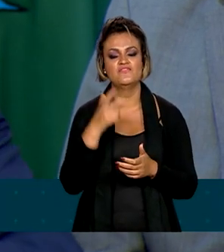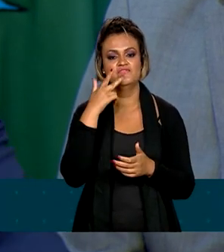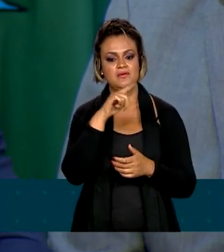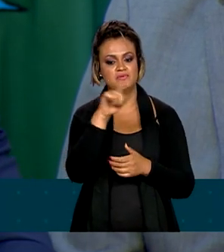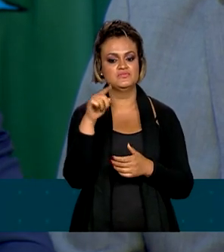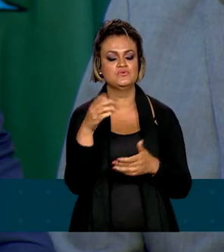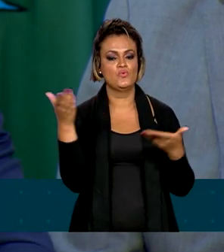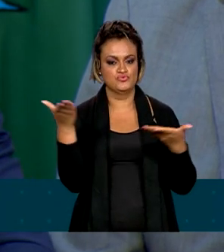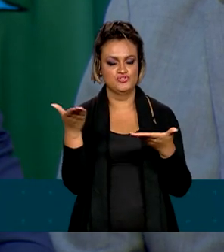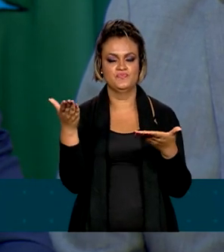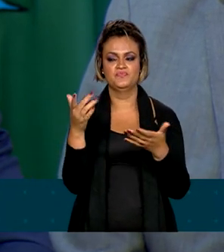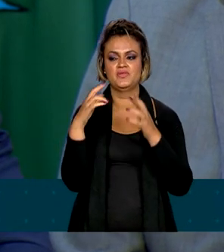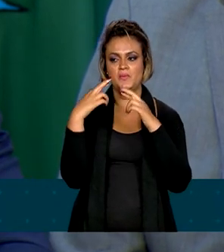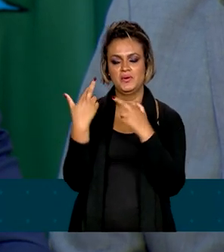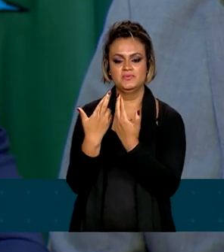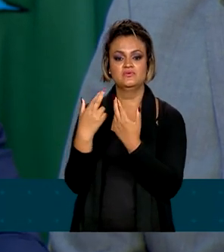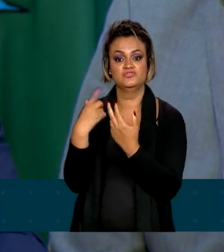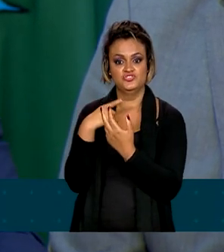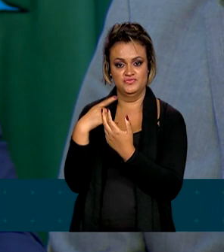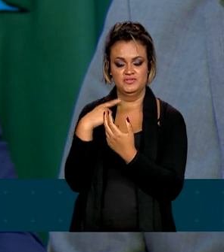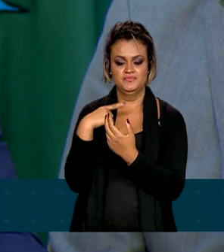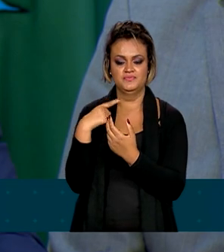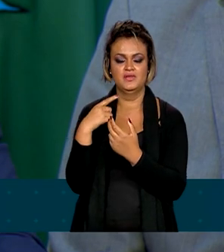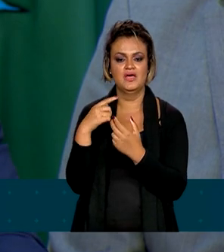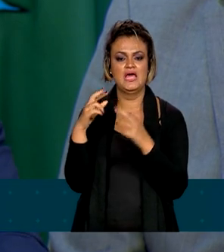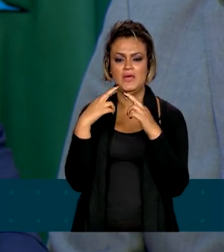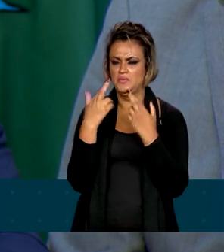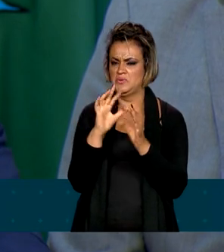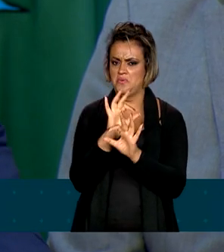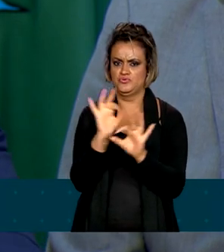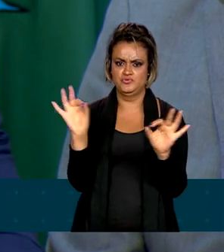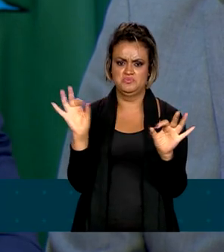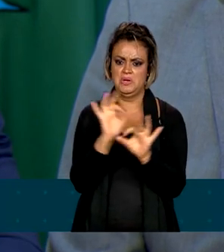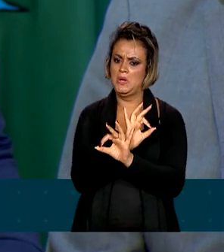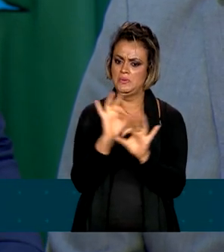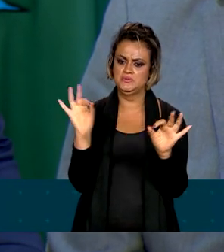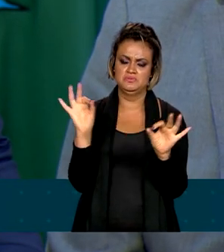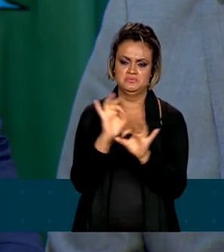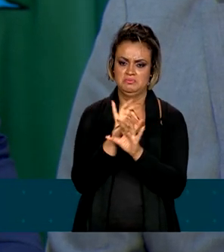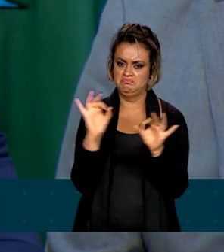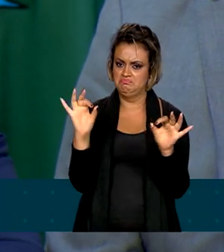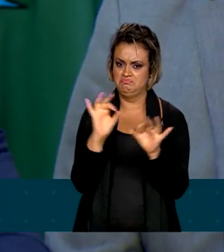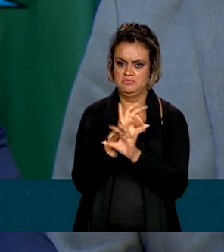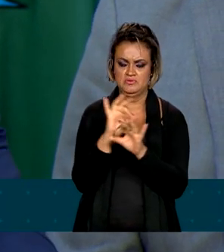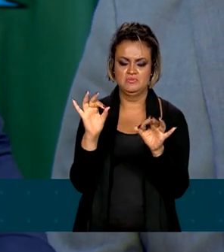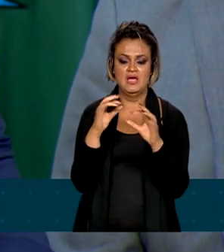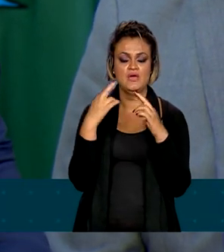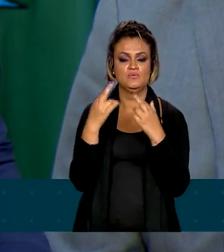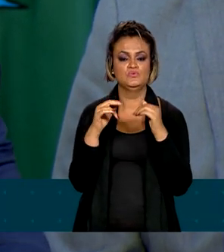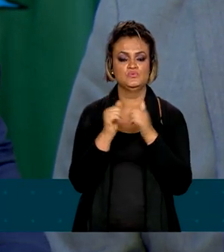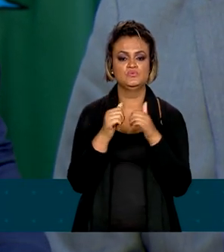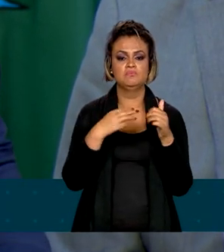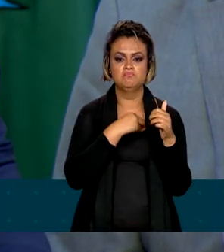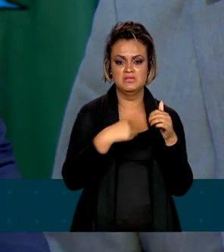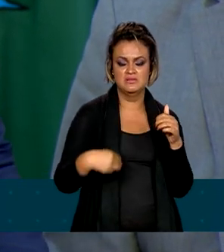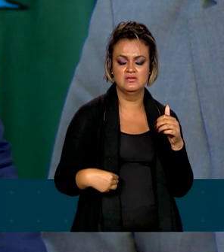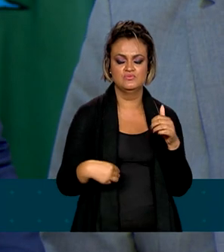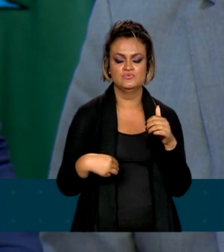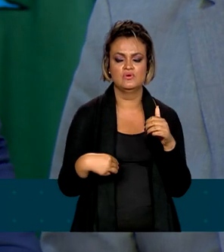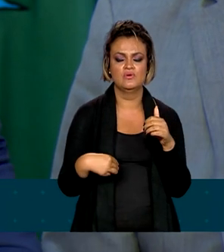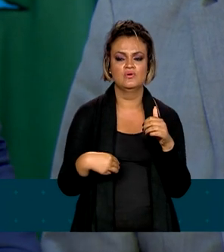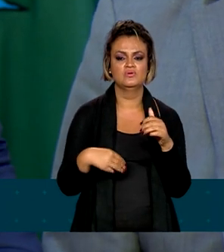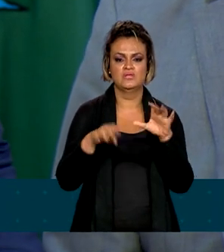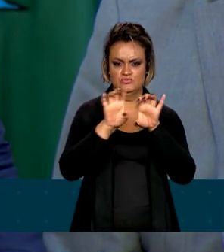vocês que hoje eu fiz uma reunião que foi uma reunião exemplar. Hoje eu fiz uma reunião com os ministros da